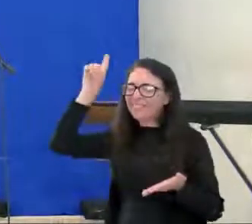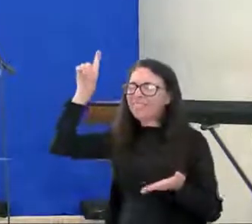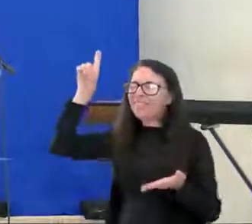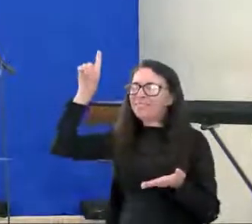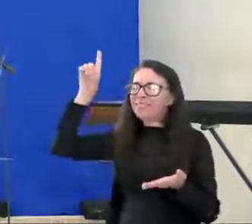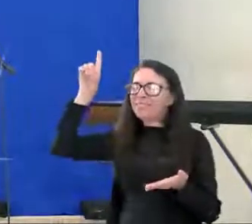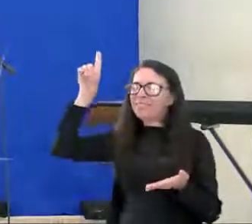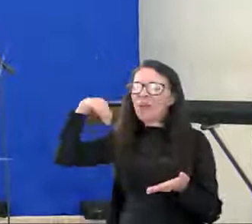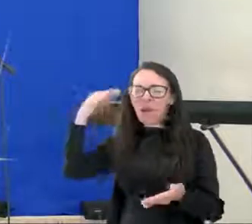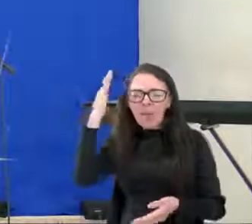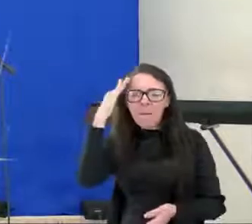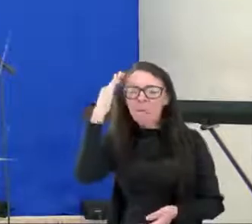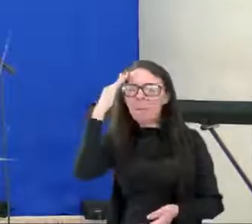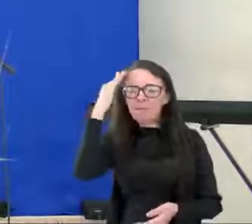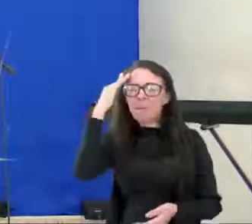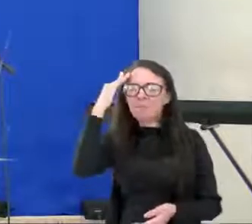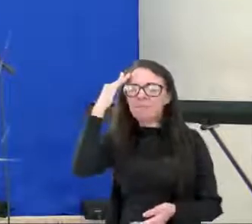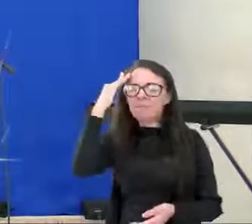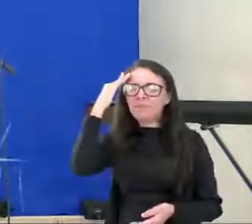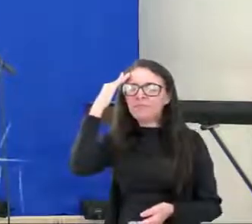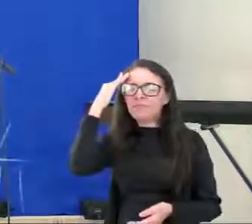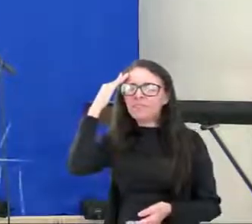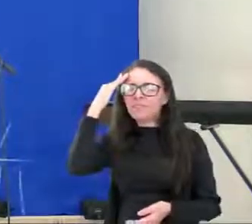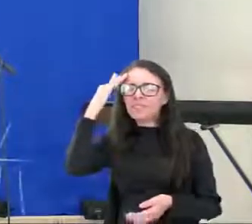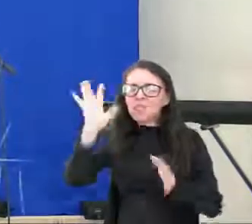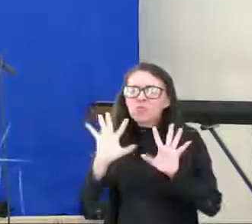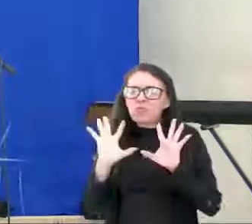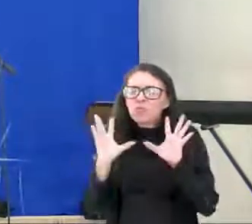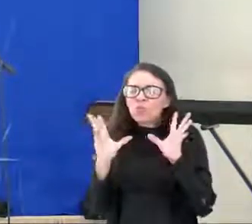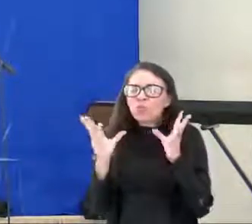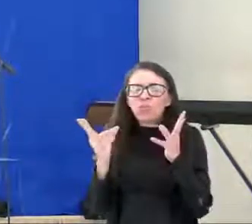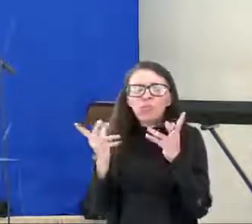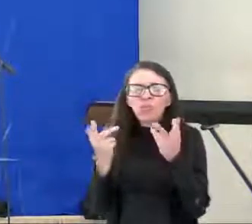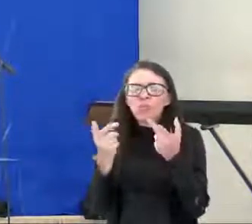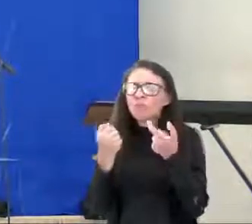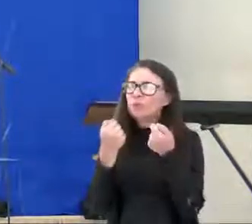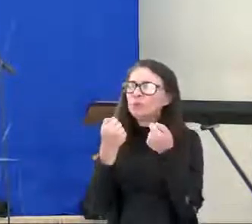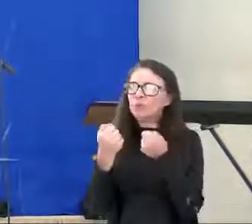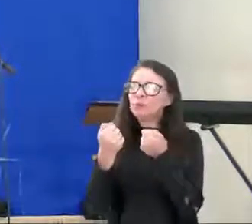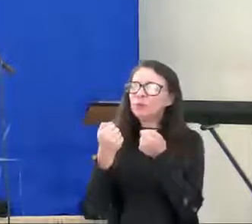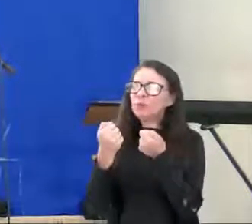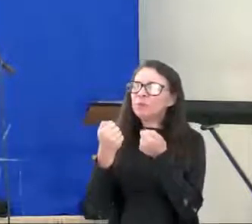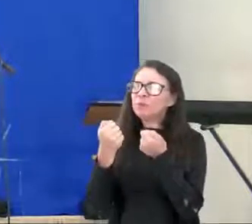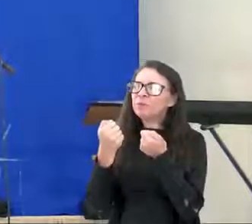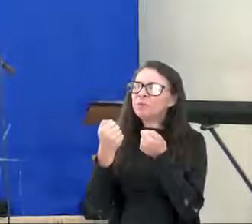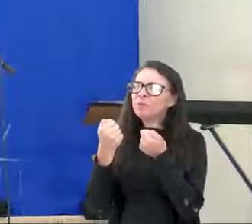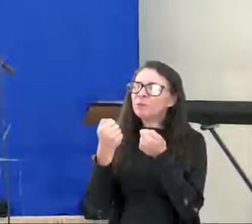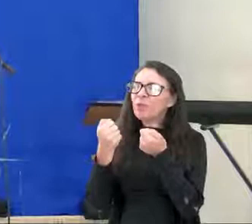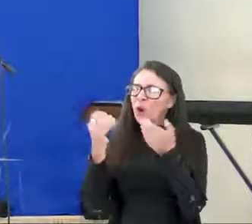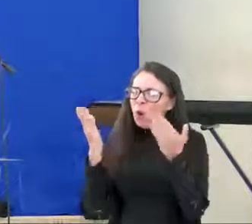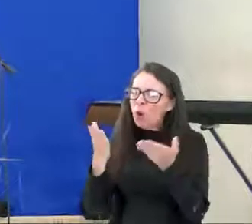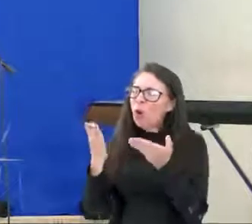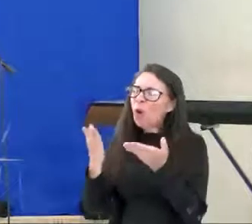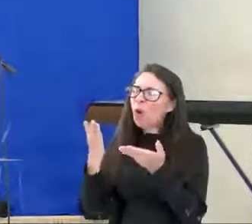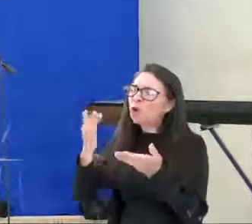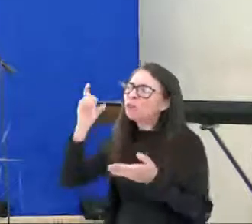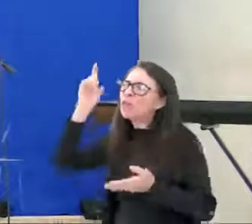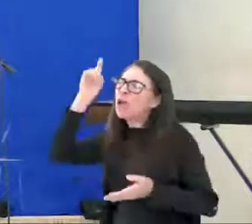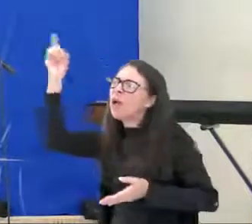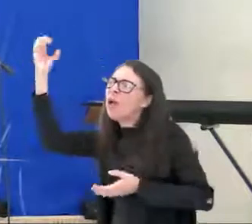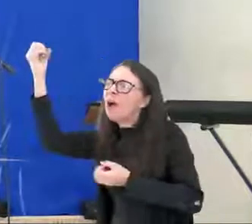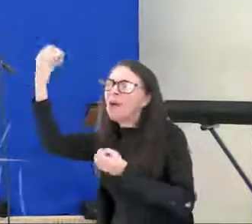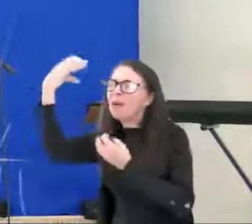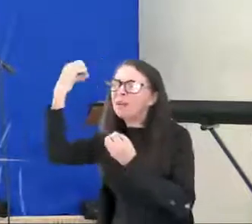tudo isso que nós falamos aqui, e que nós, para os ouvintes, para nós aqui, nós sabemos que, meu Pai,